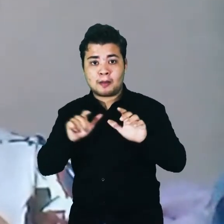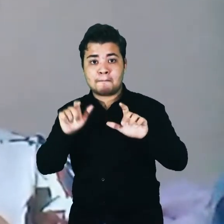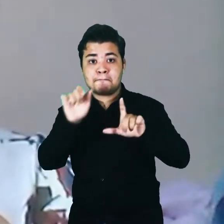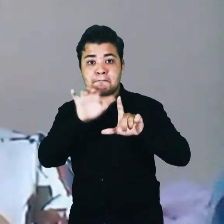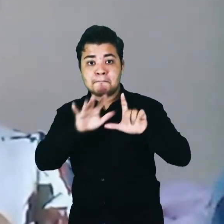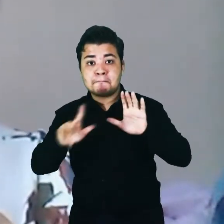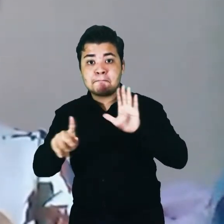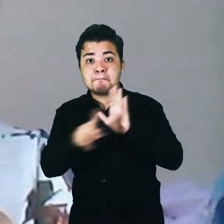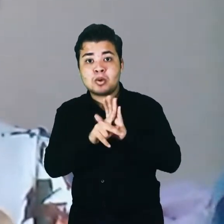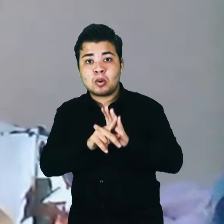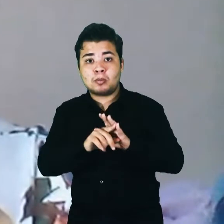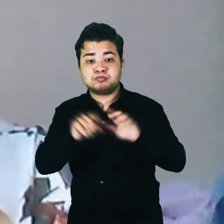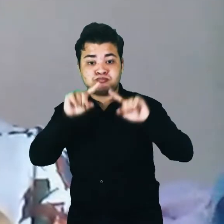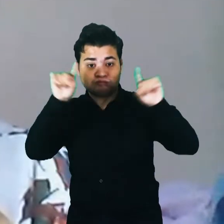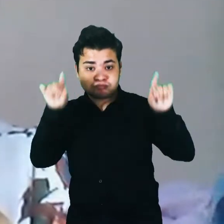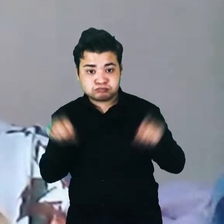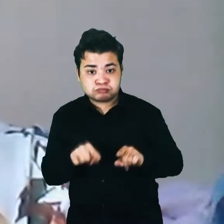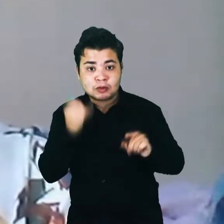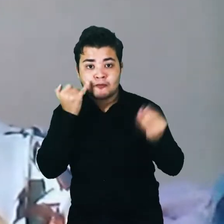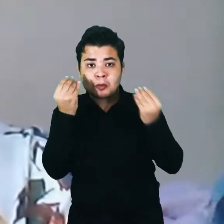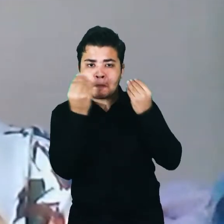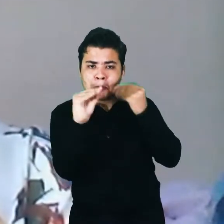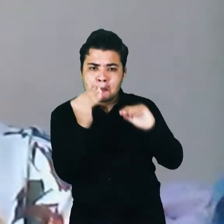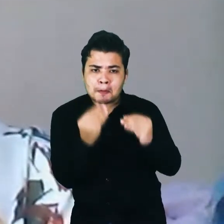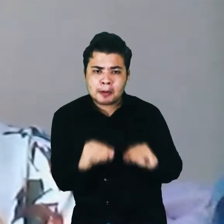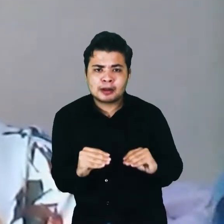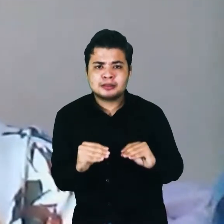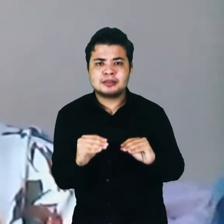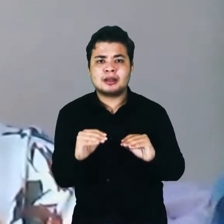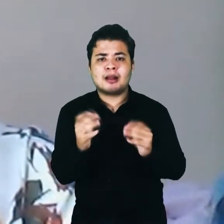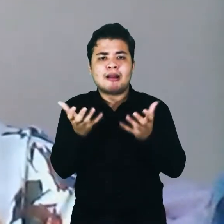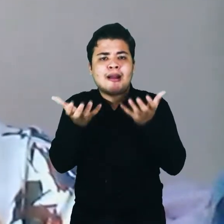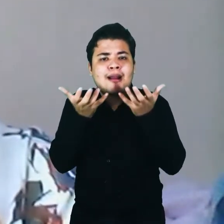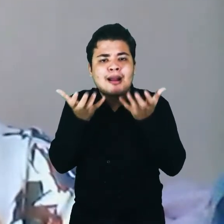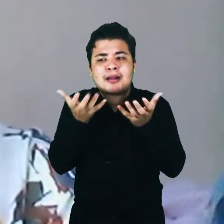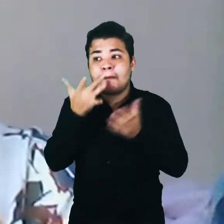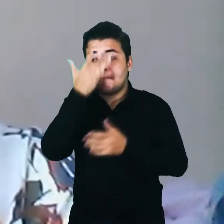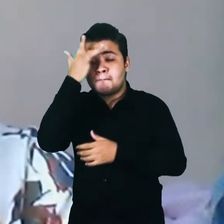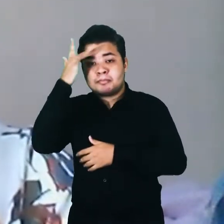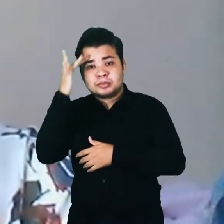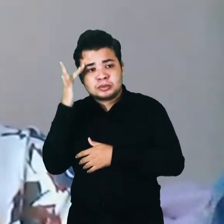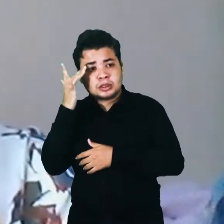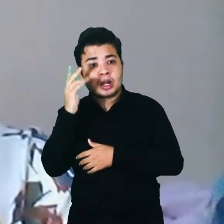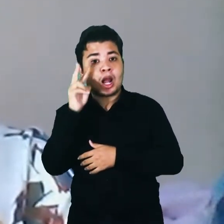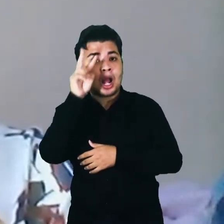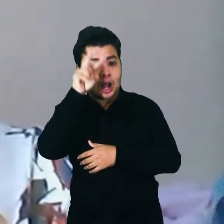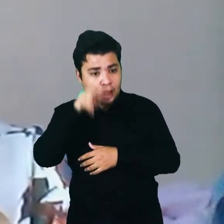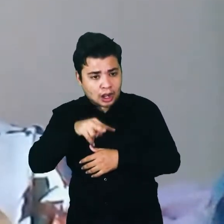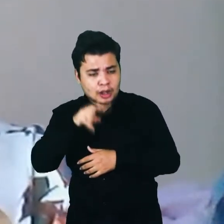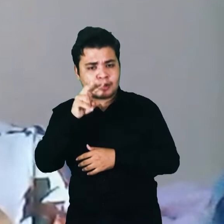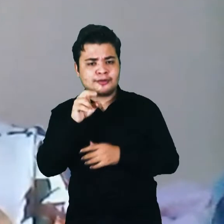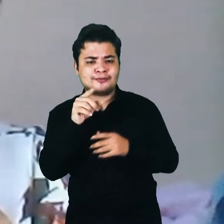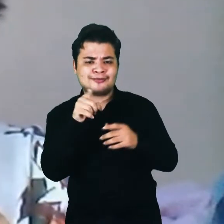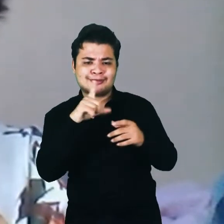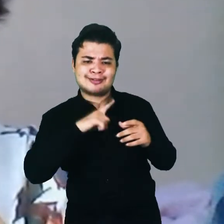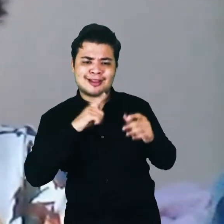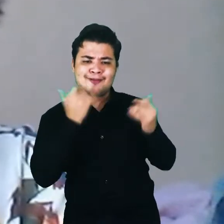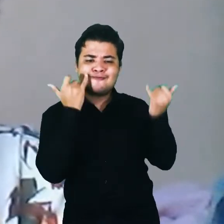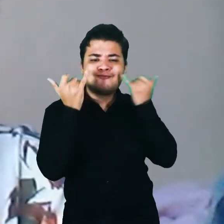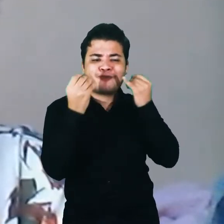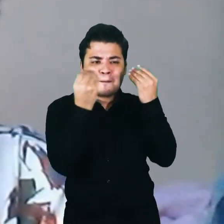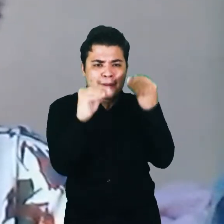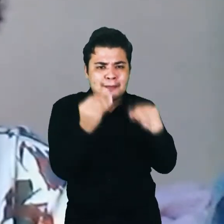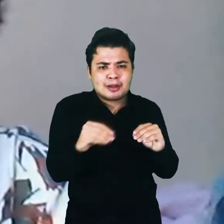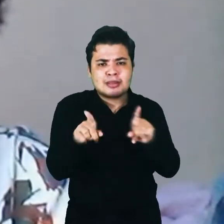que a ideia era que as pessoas pudessem olhar esses dados, né, e essas imagens. Com